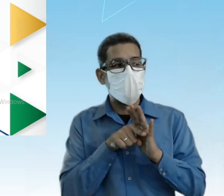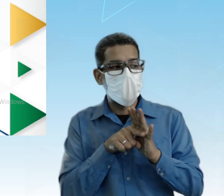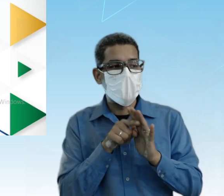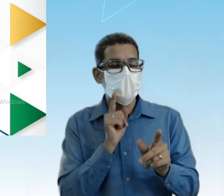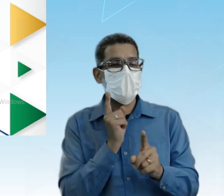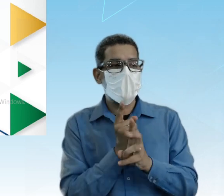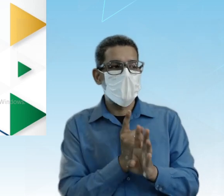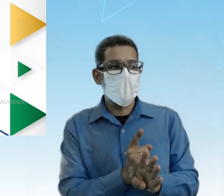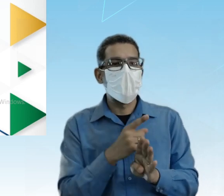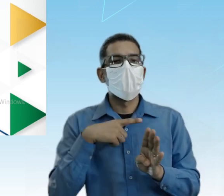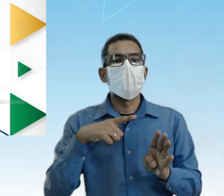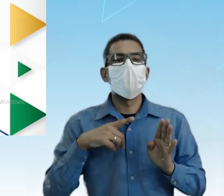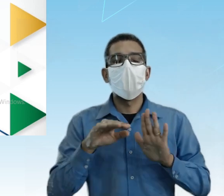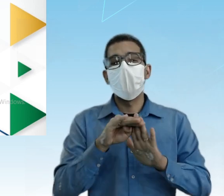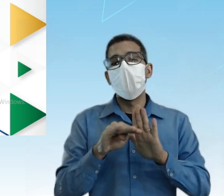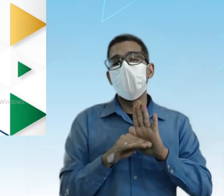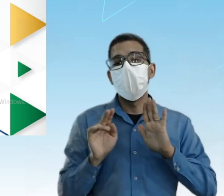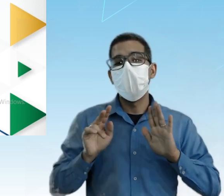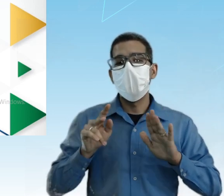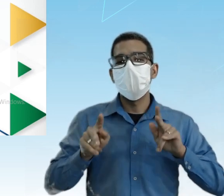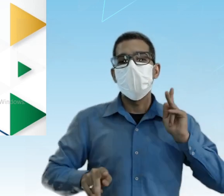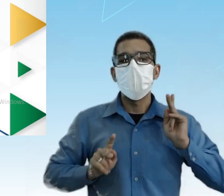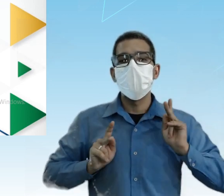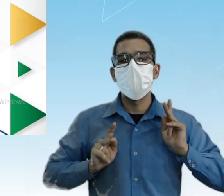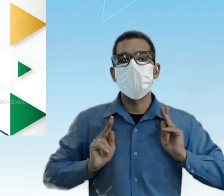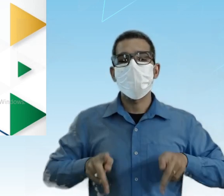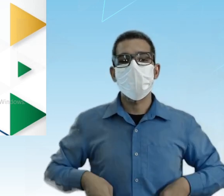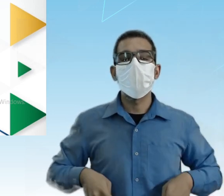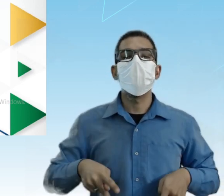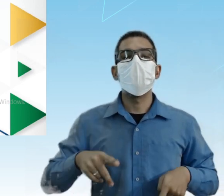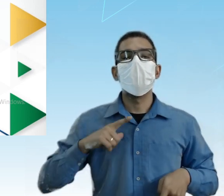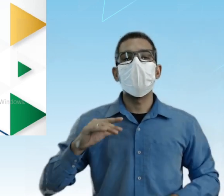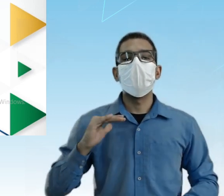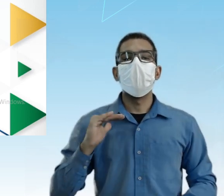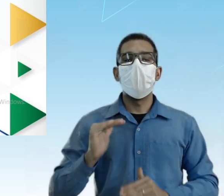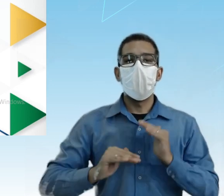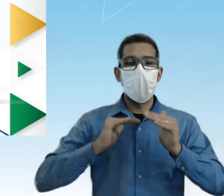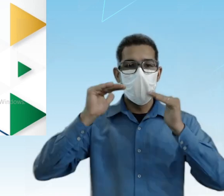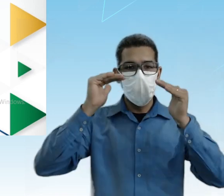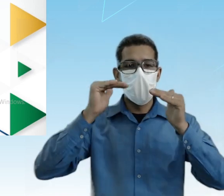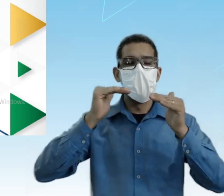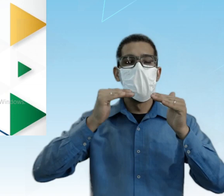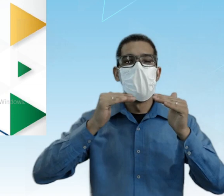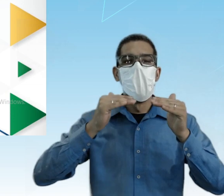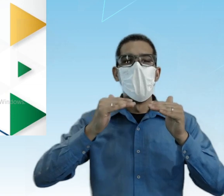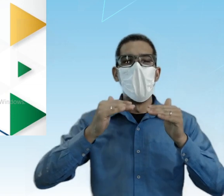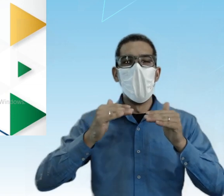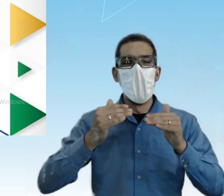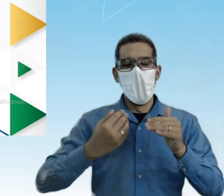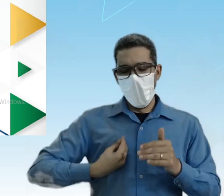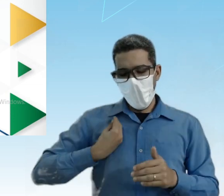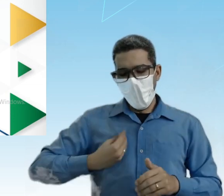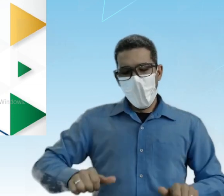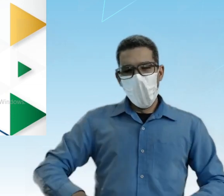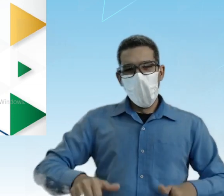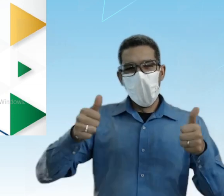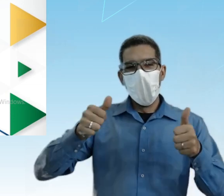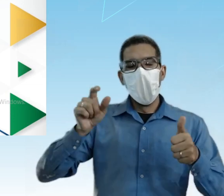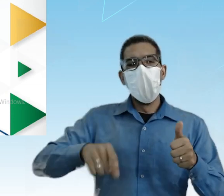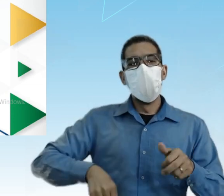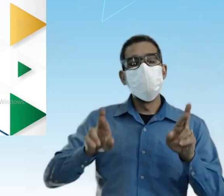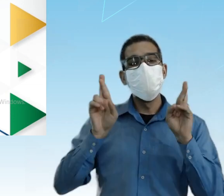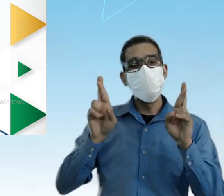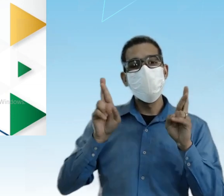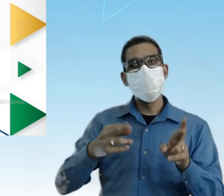padrão demográfico brasileiro está tendo uma melhoria, está tendo uma qualidade de vida, são as expectativas de